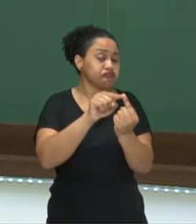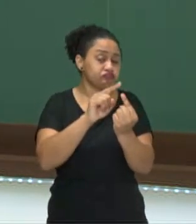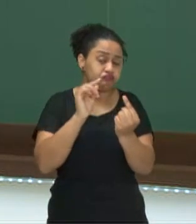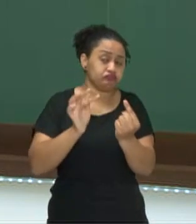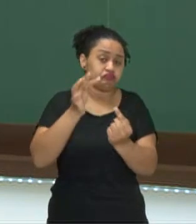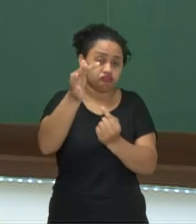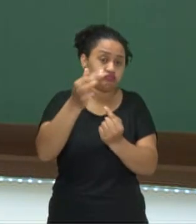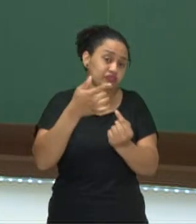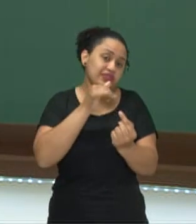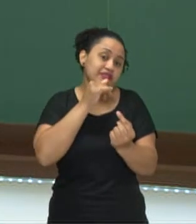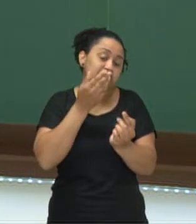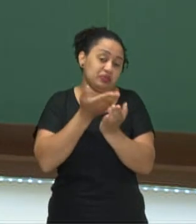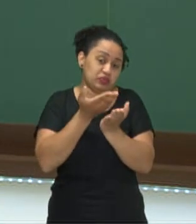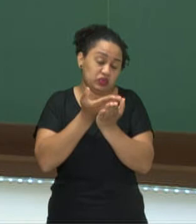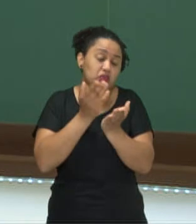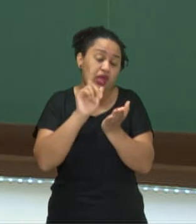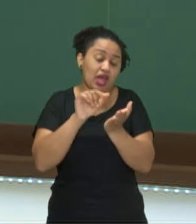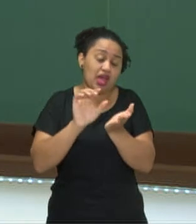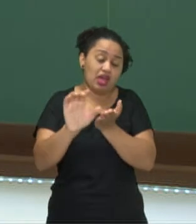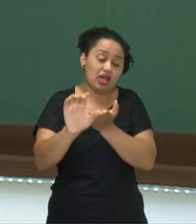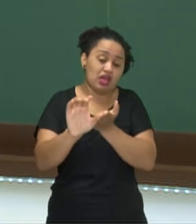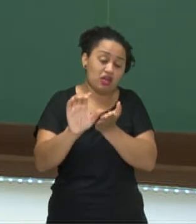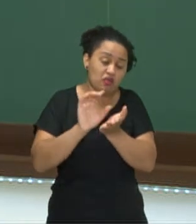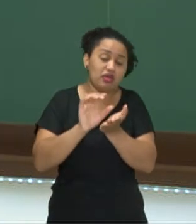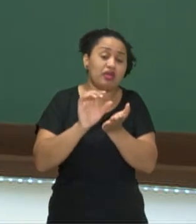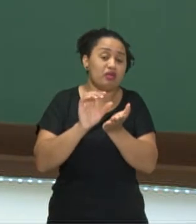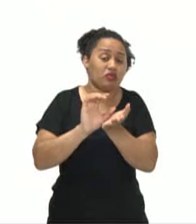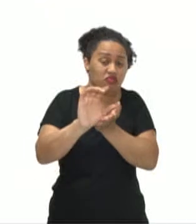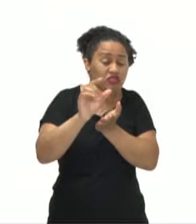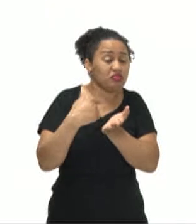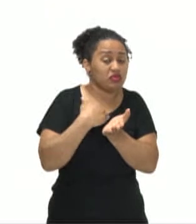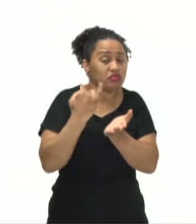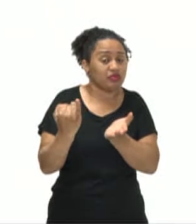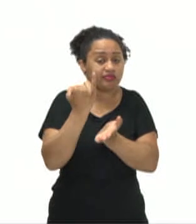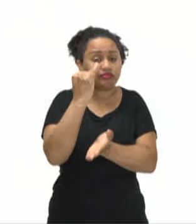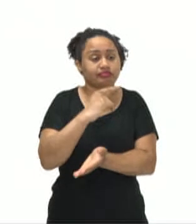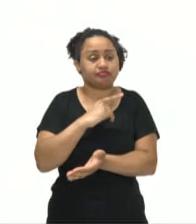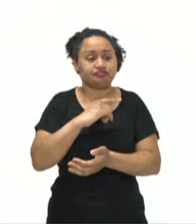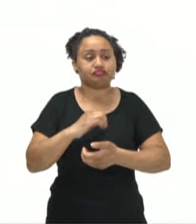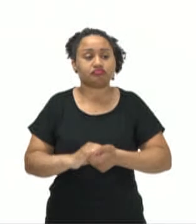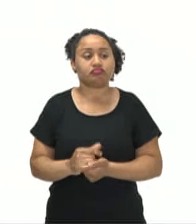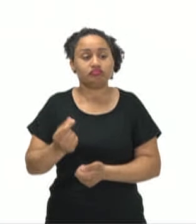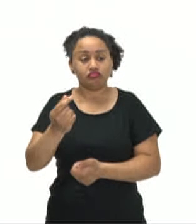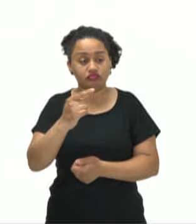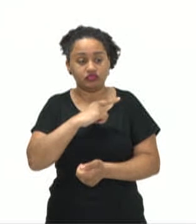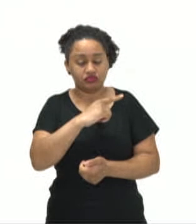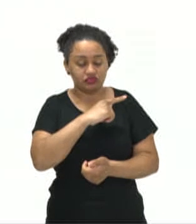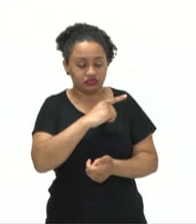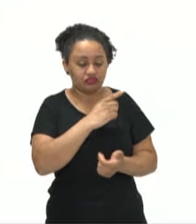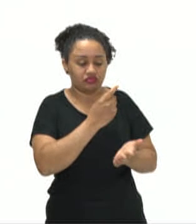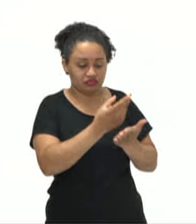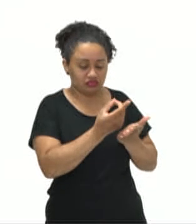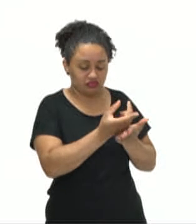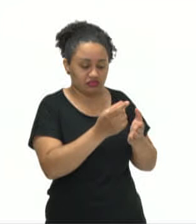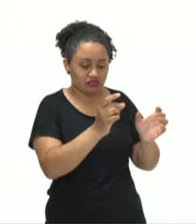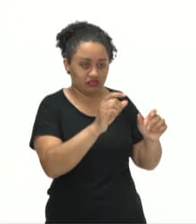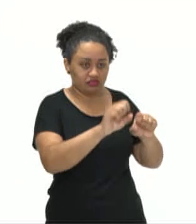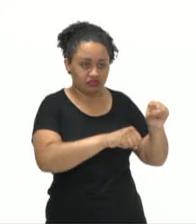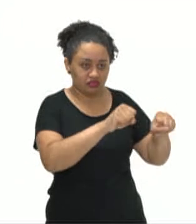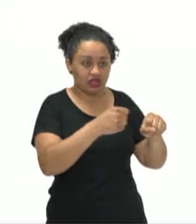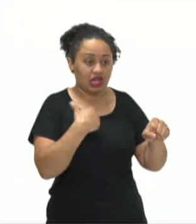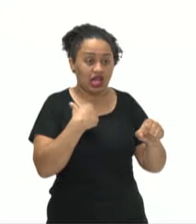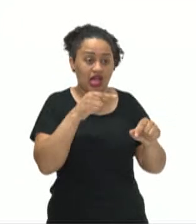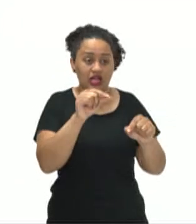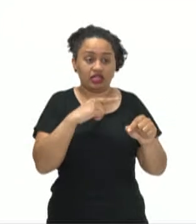Por exemplo, estudo é um investimento muito importante. Com o dinheiro que ganhou na venda da sua bicicleta, ela deu uma entrada